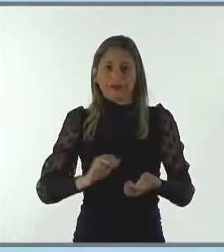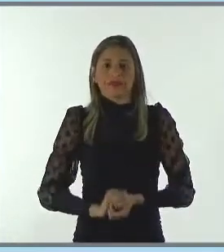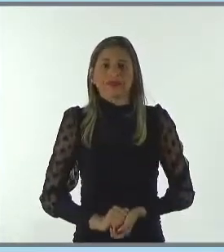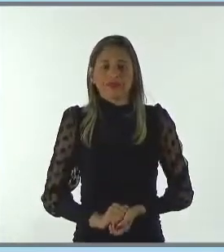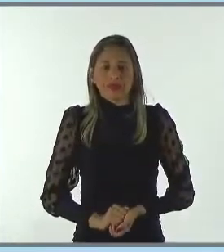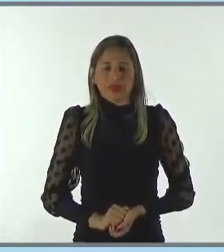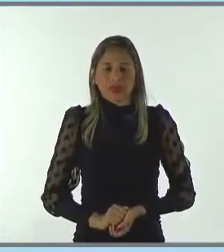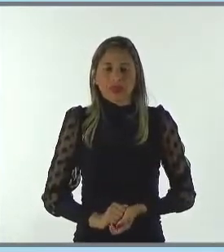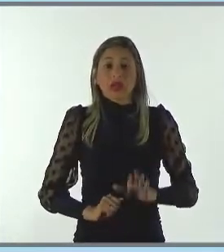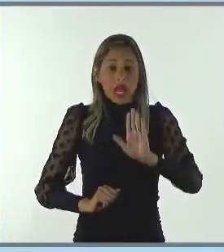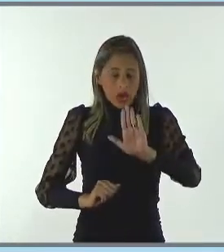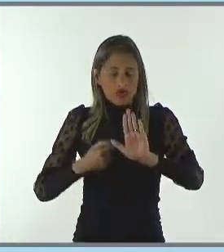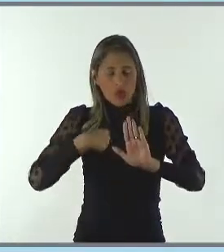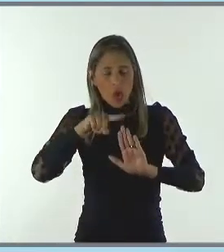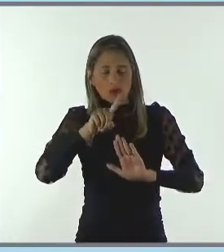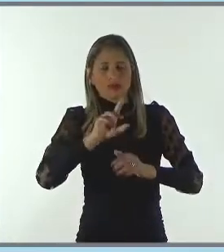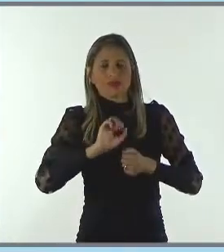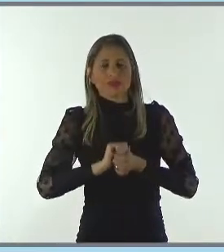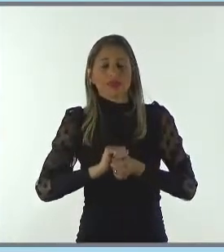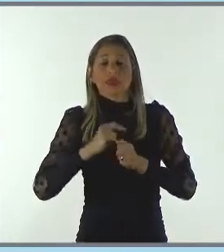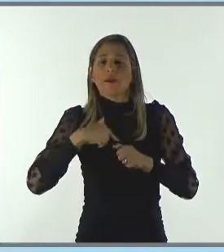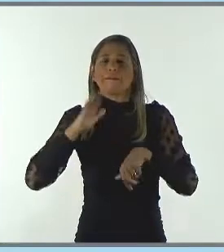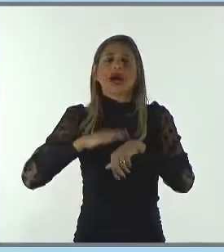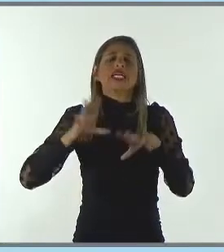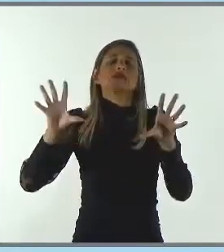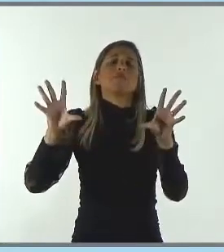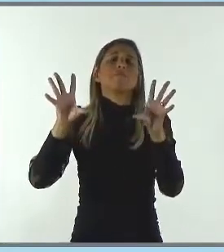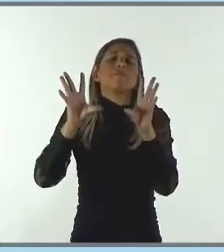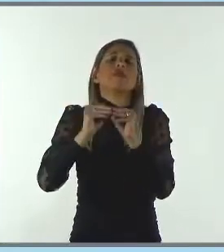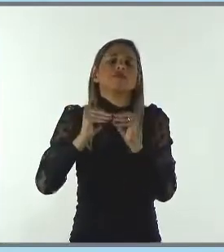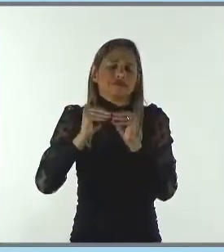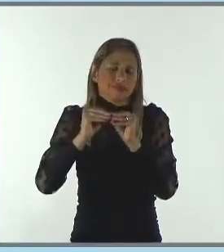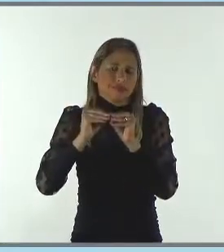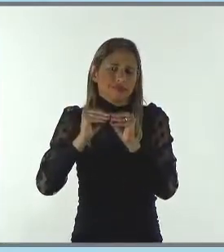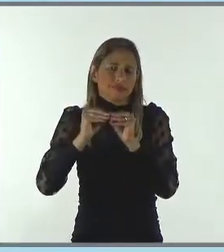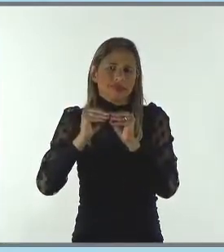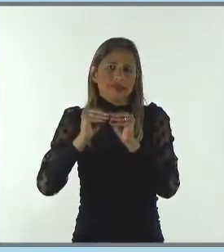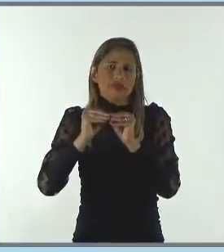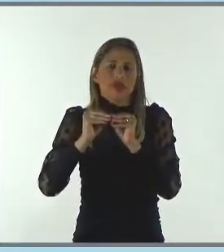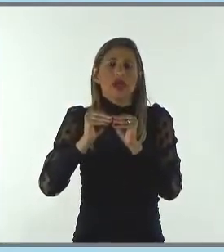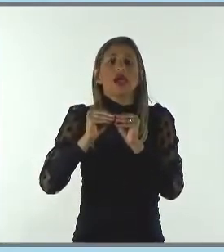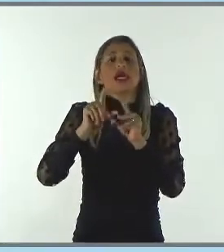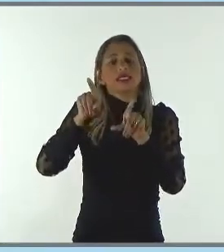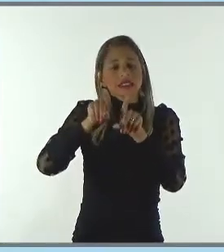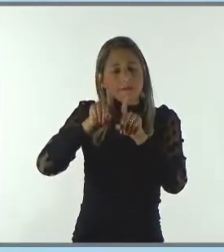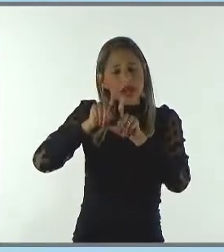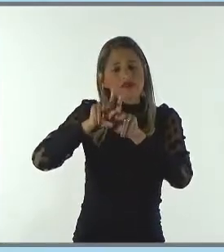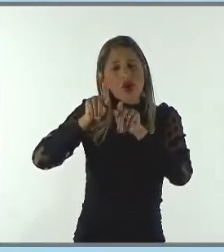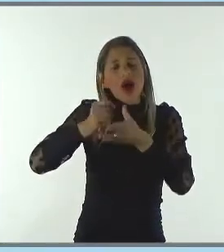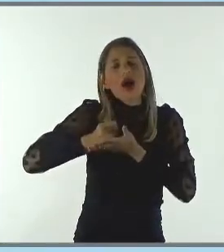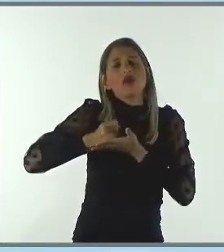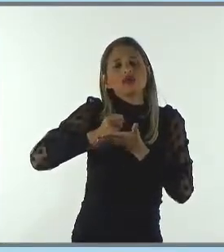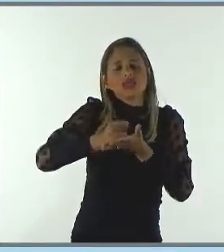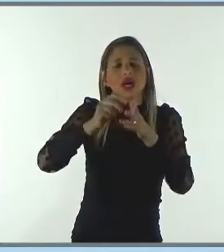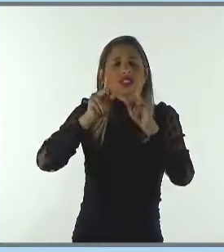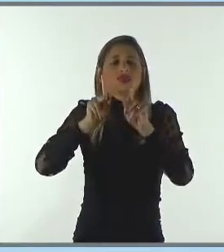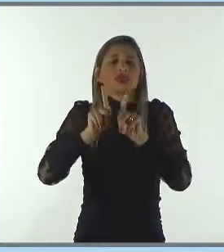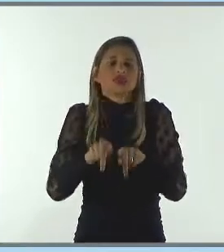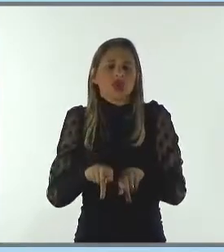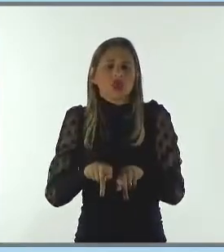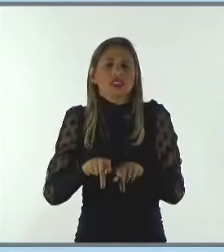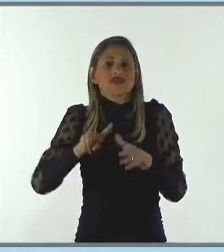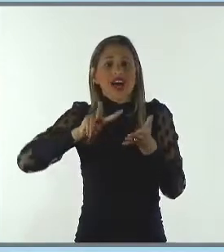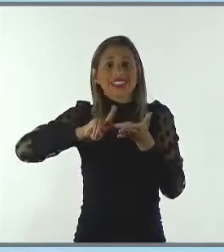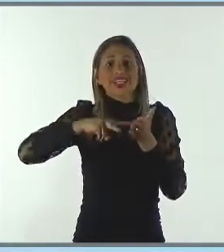vou procurar ser o mais objetivo possível para, inclusive, auxiliar o pessoal que faz a